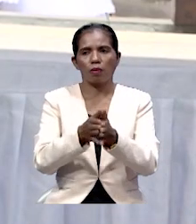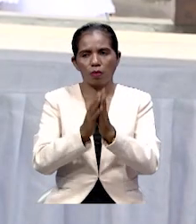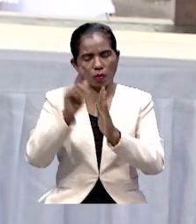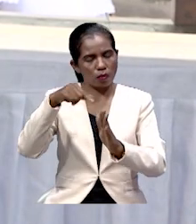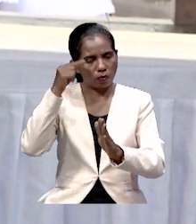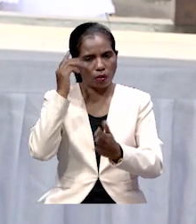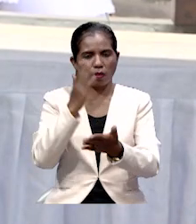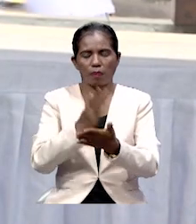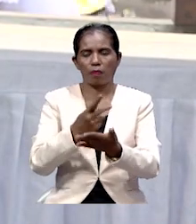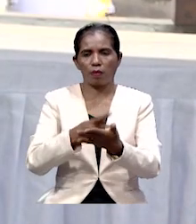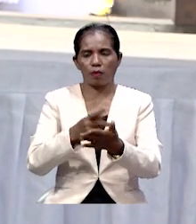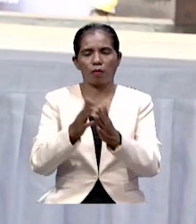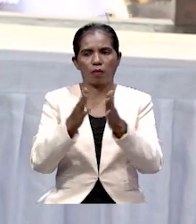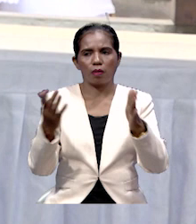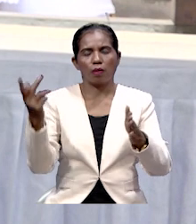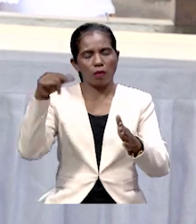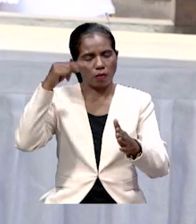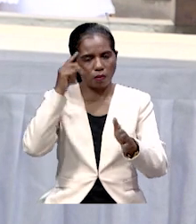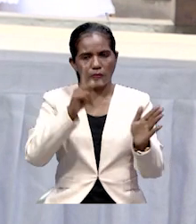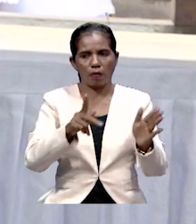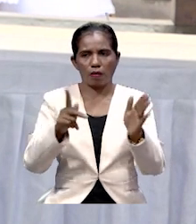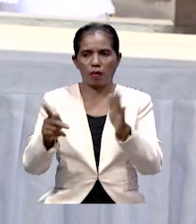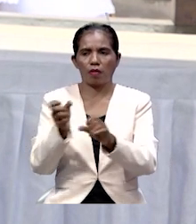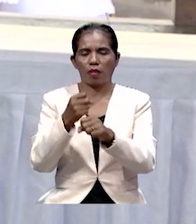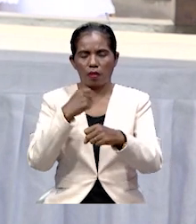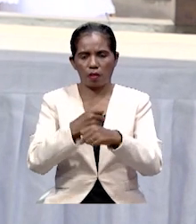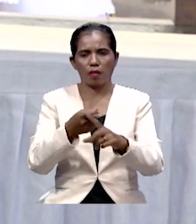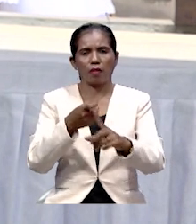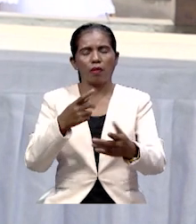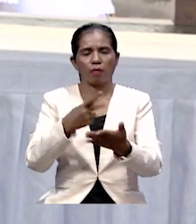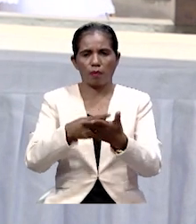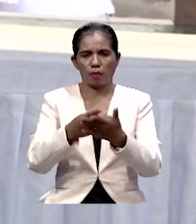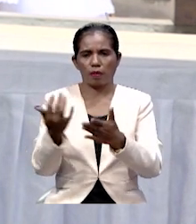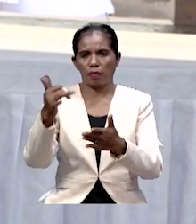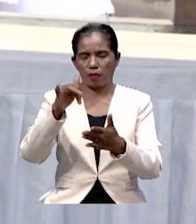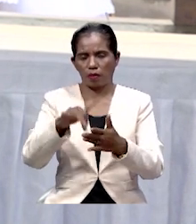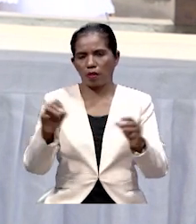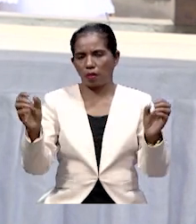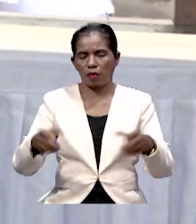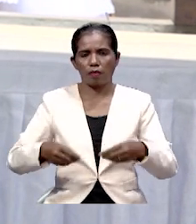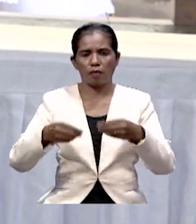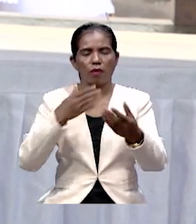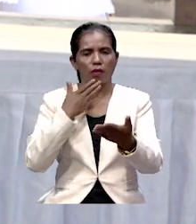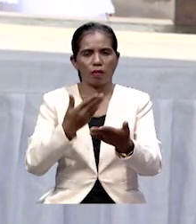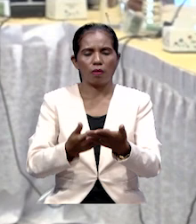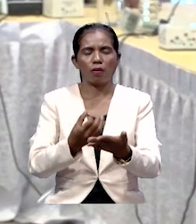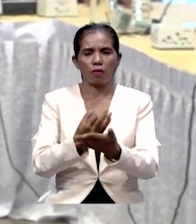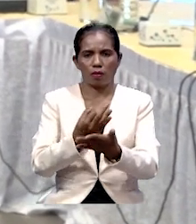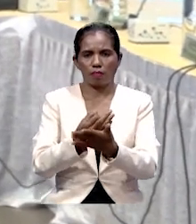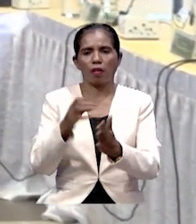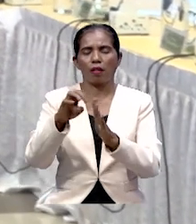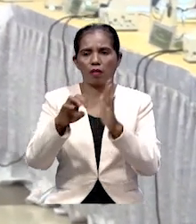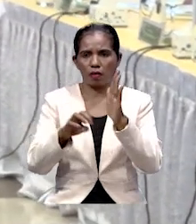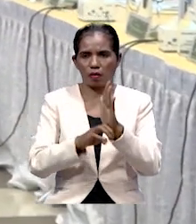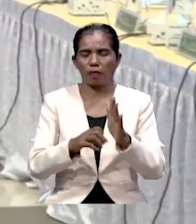projeto bot sira, nebe governo planeia ona atu halo, liu projeto sira nebe la fo retorno ba estado. Lau